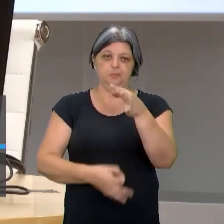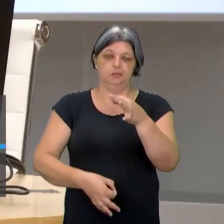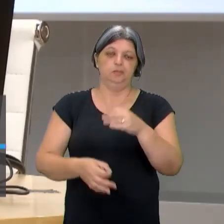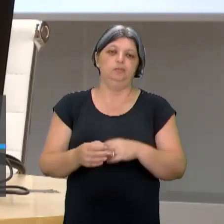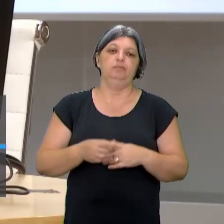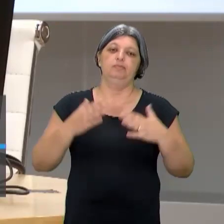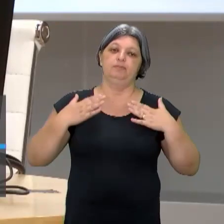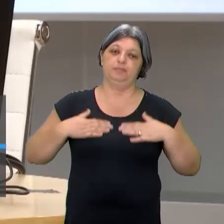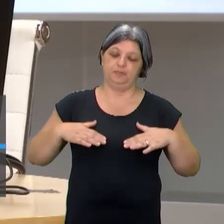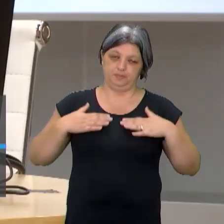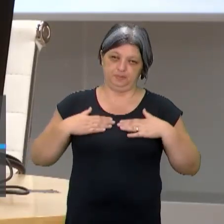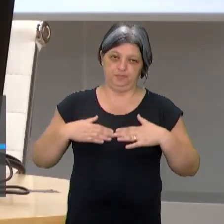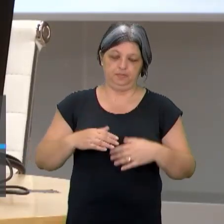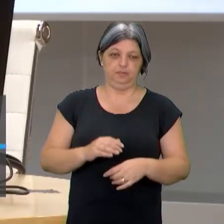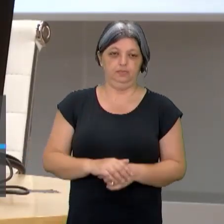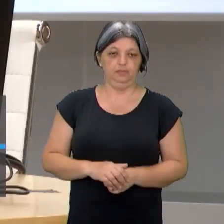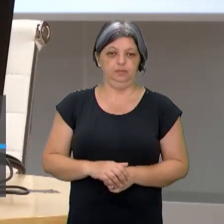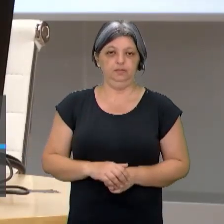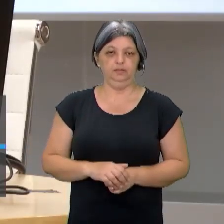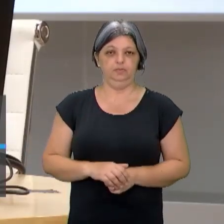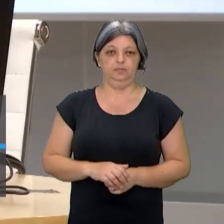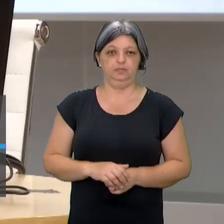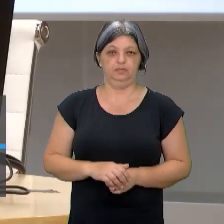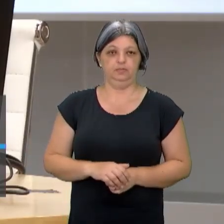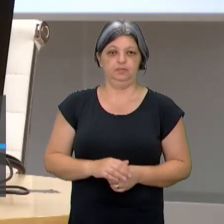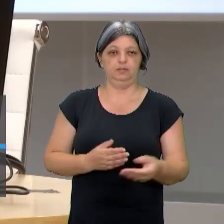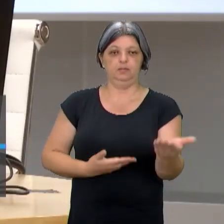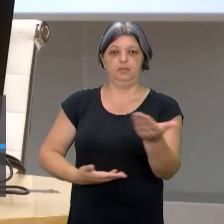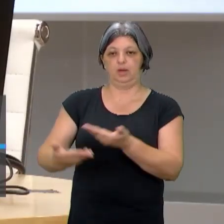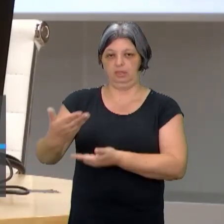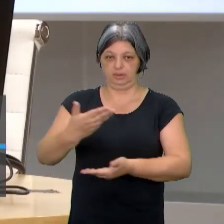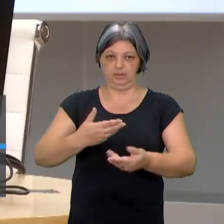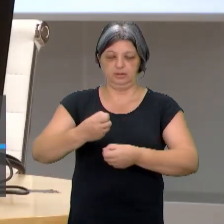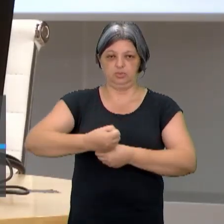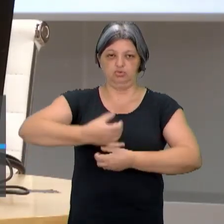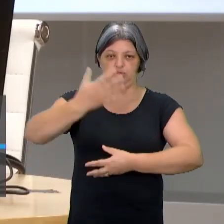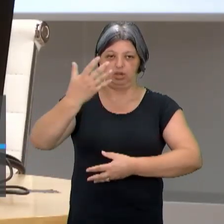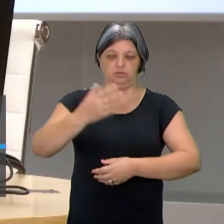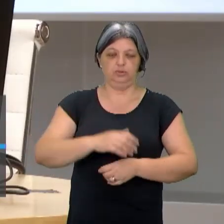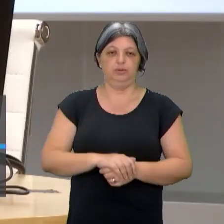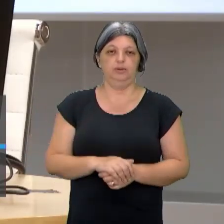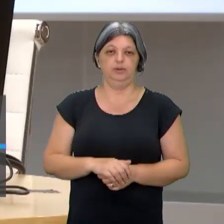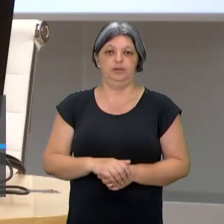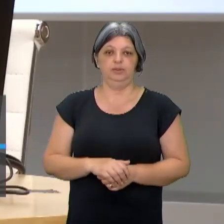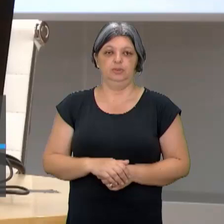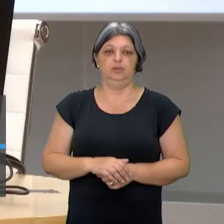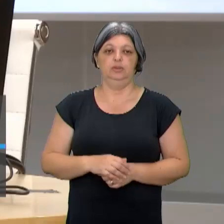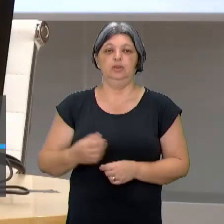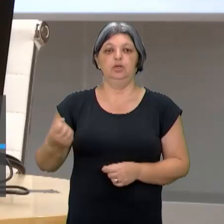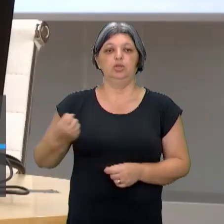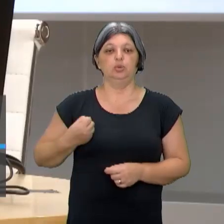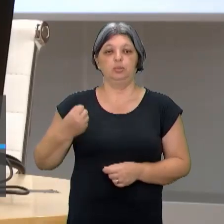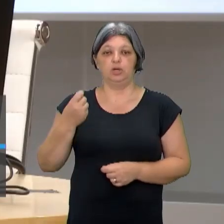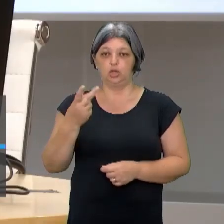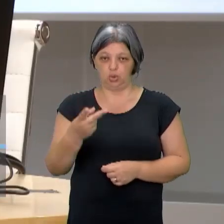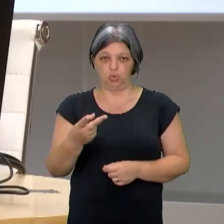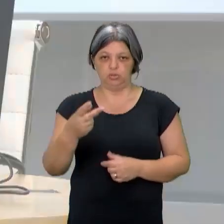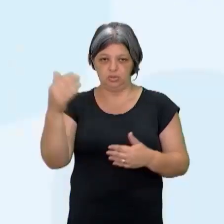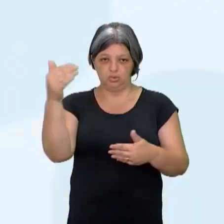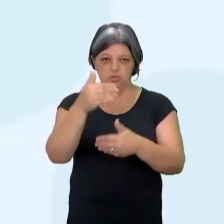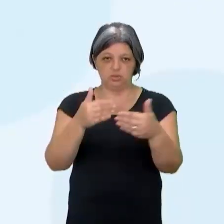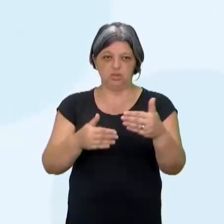um descanso, para uma interação aí para vocês. Então, slide 12 na tela, por favor,